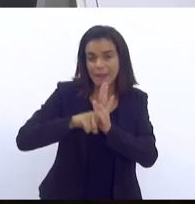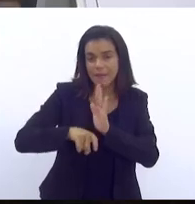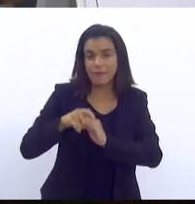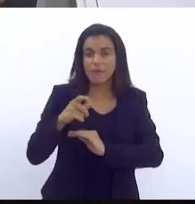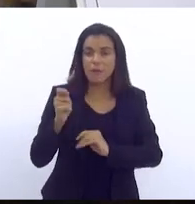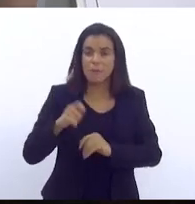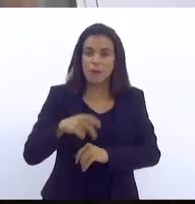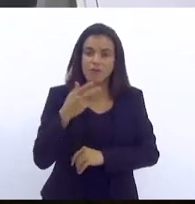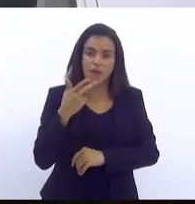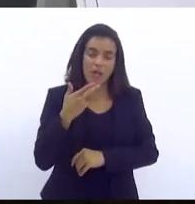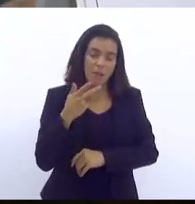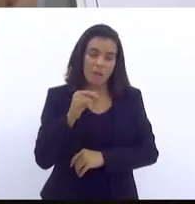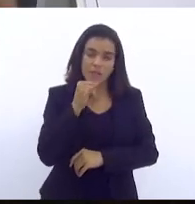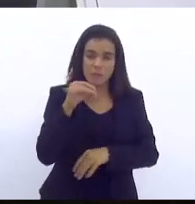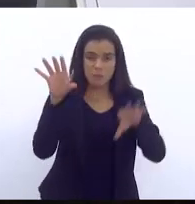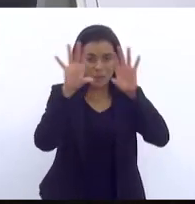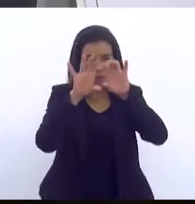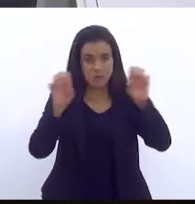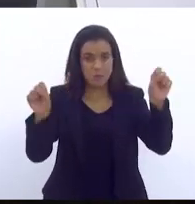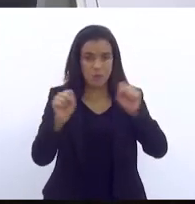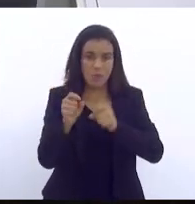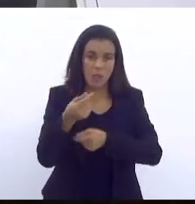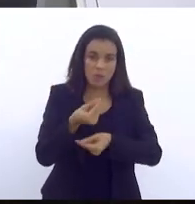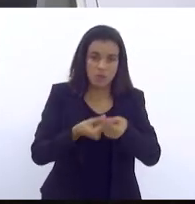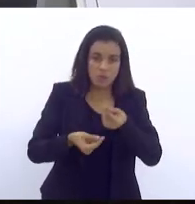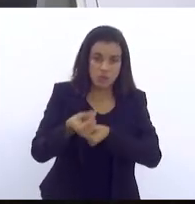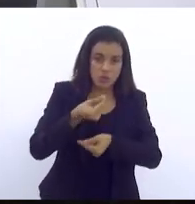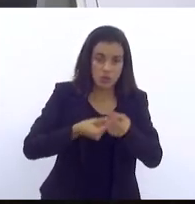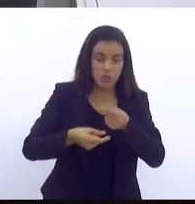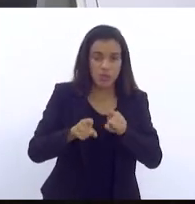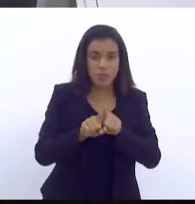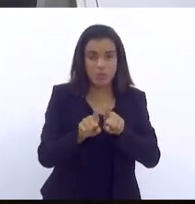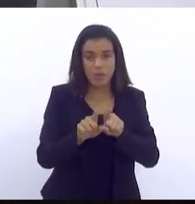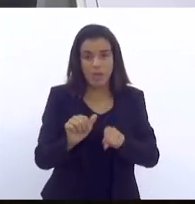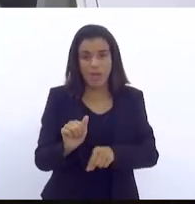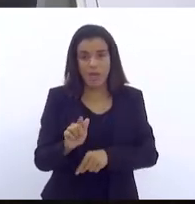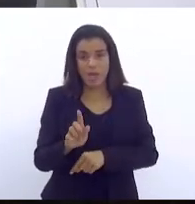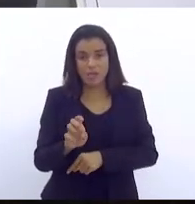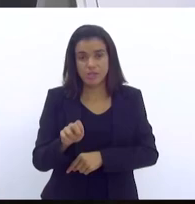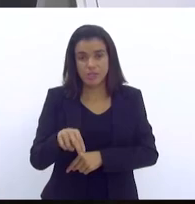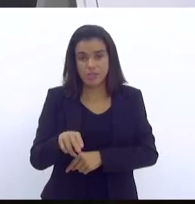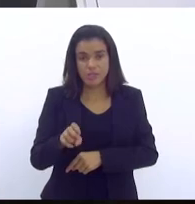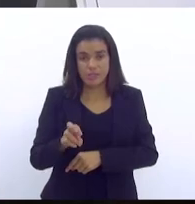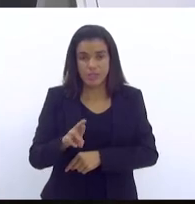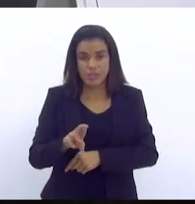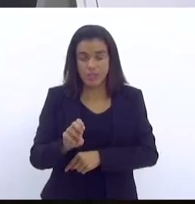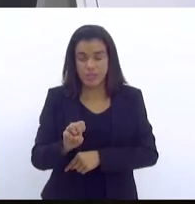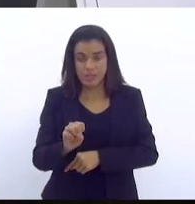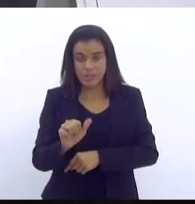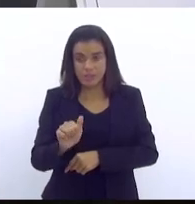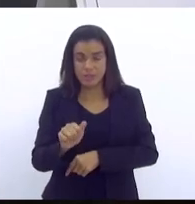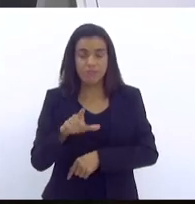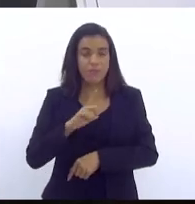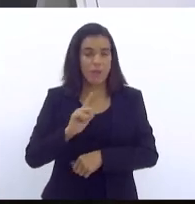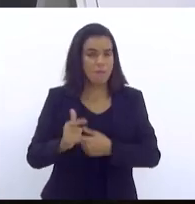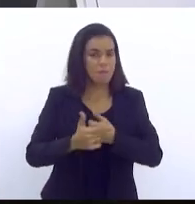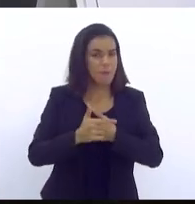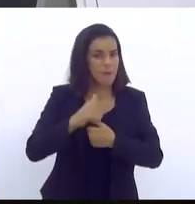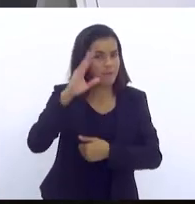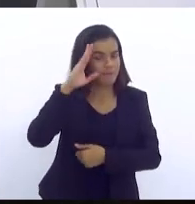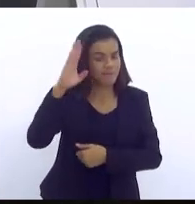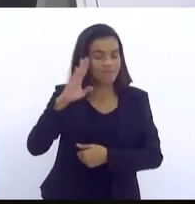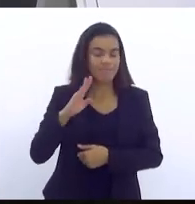citar o tribunal de contas a gente pode citar a Gena que tem o papel fundamental eh em toda a lei de